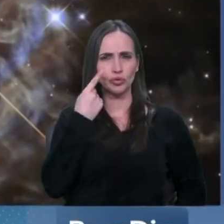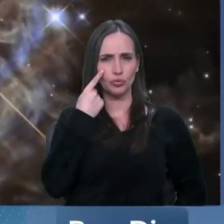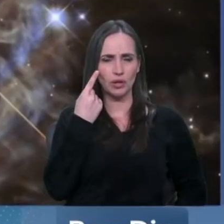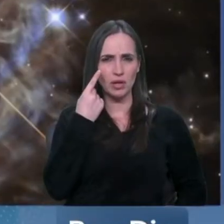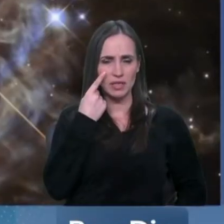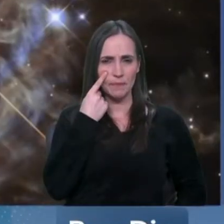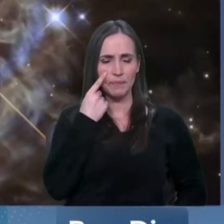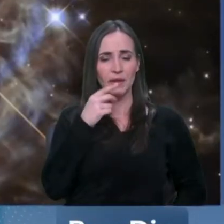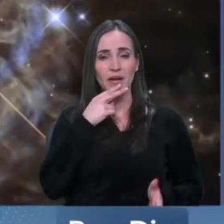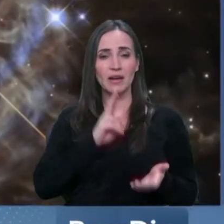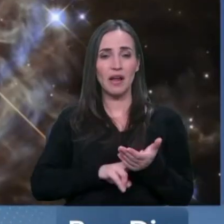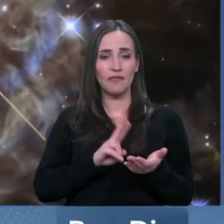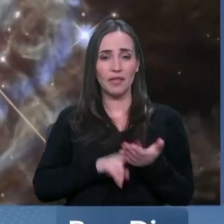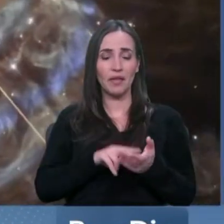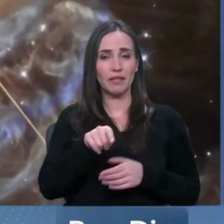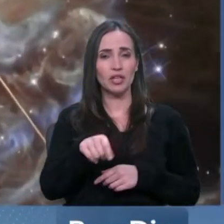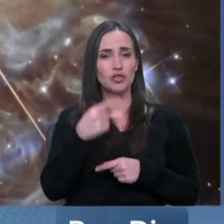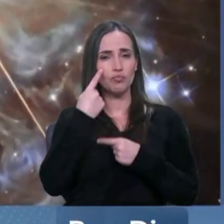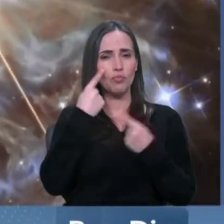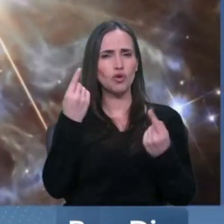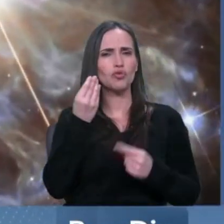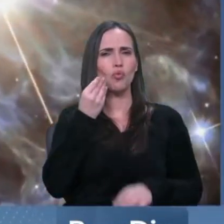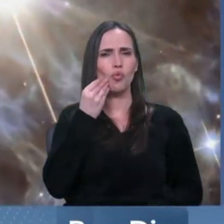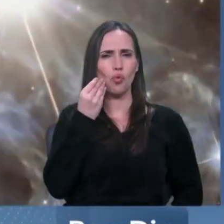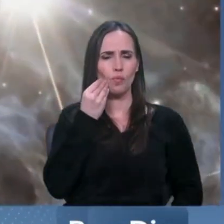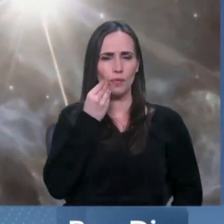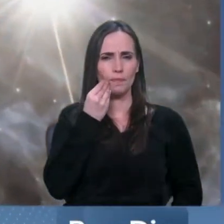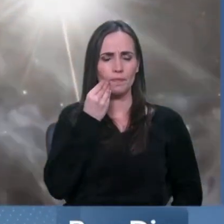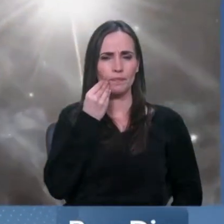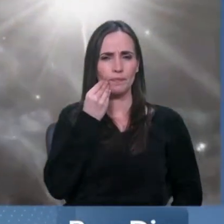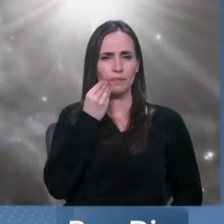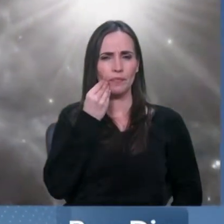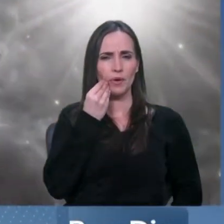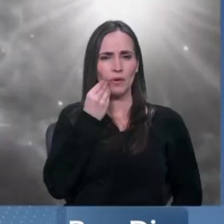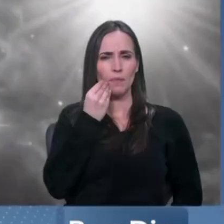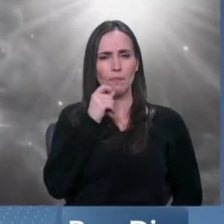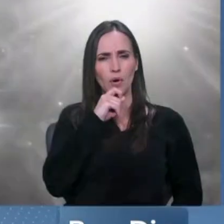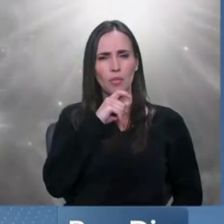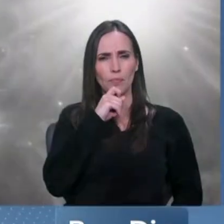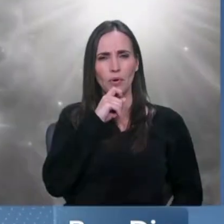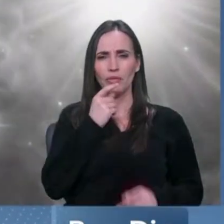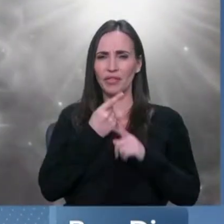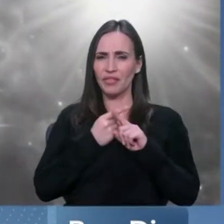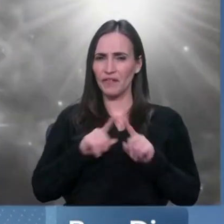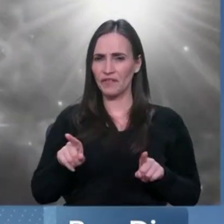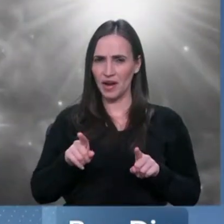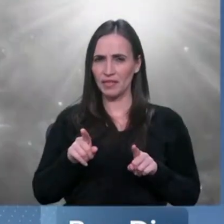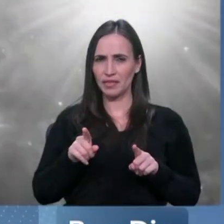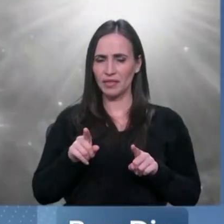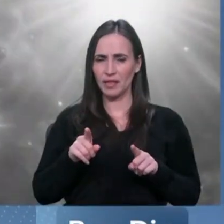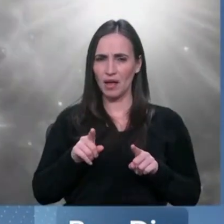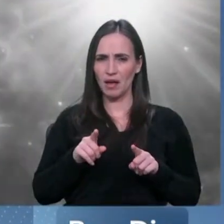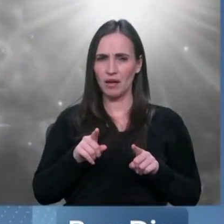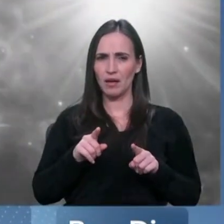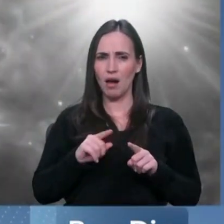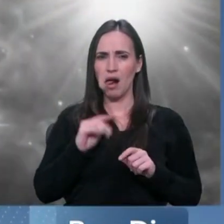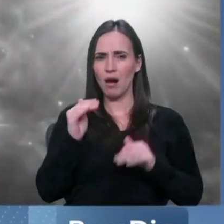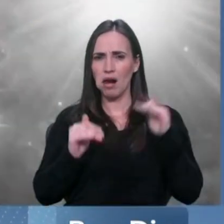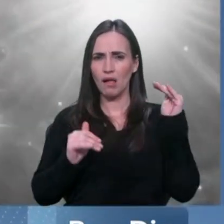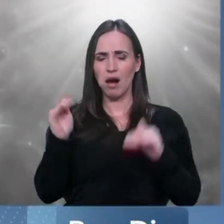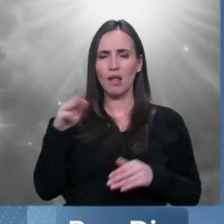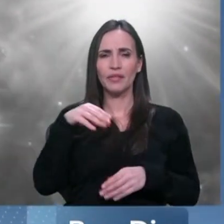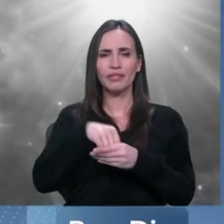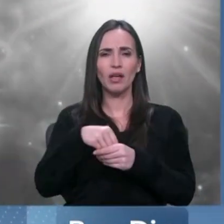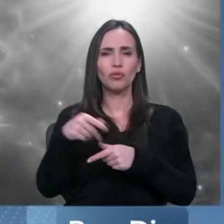forma, isto mostra-nos como pode ser diferente, mais irregular, aquilo que são a vida interna